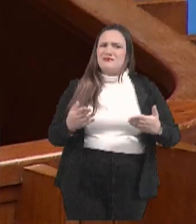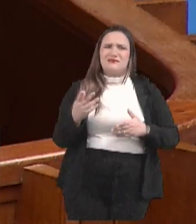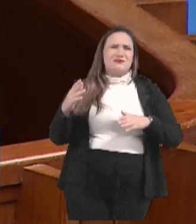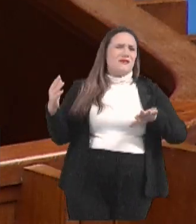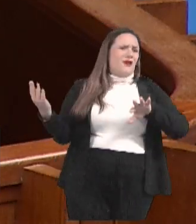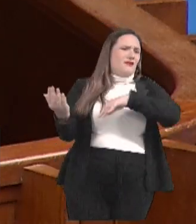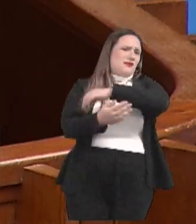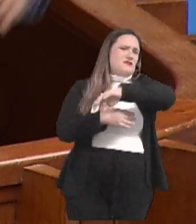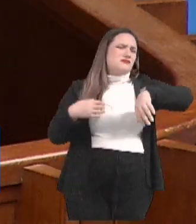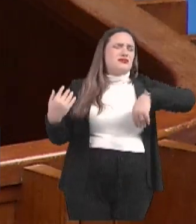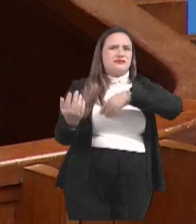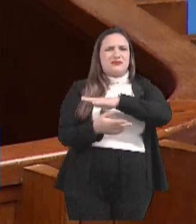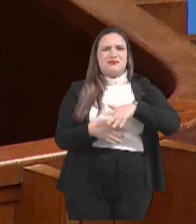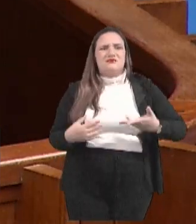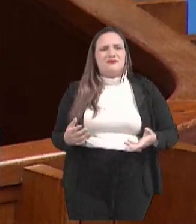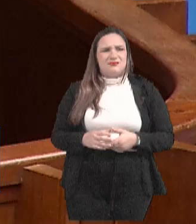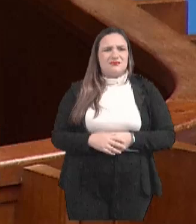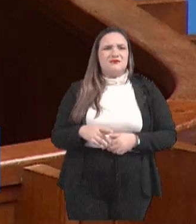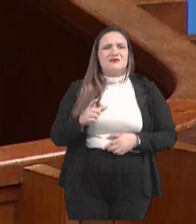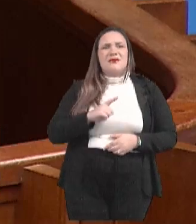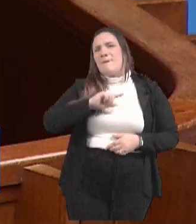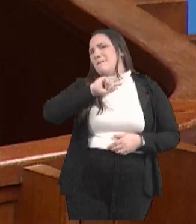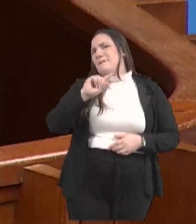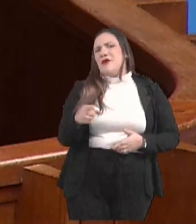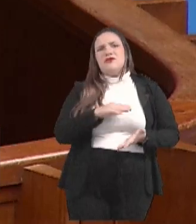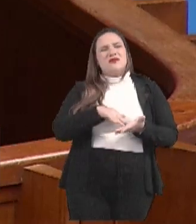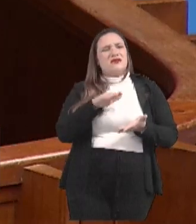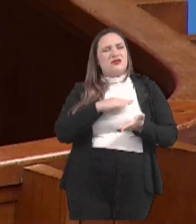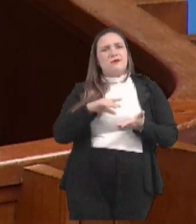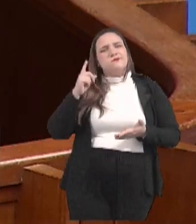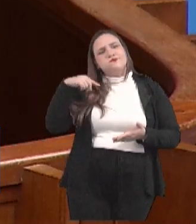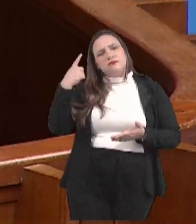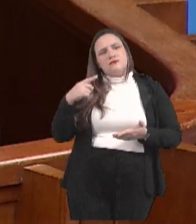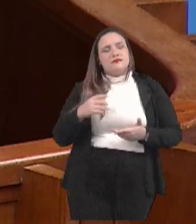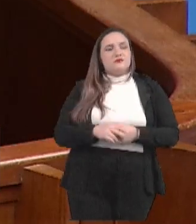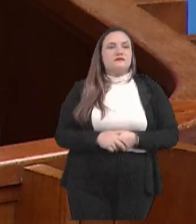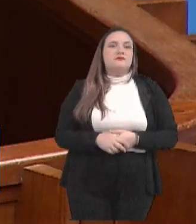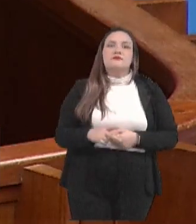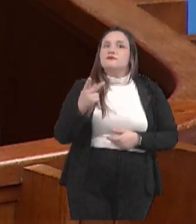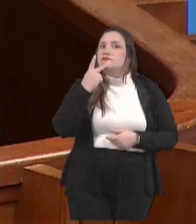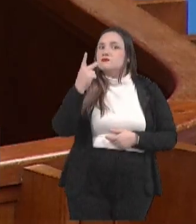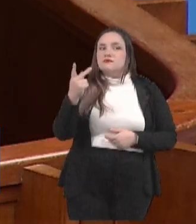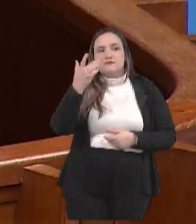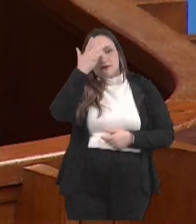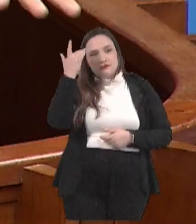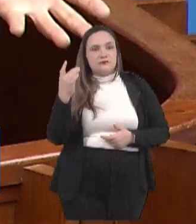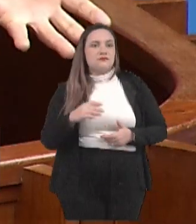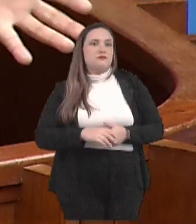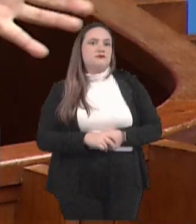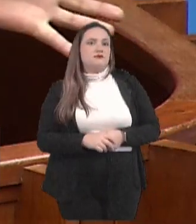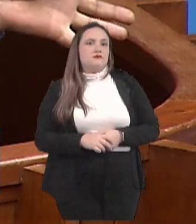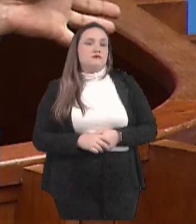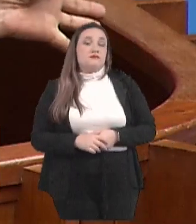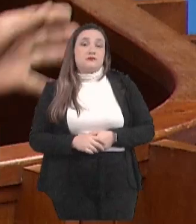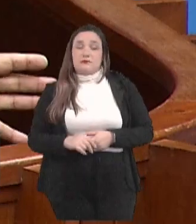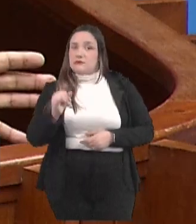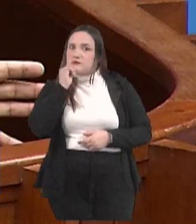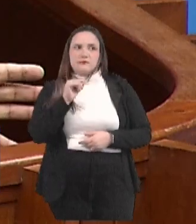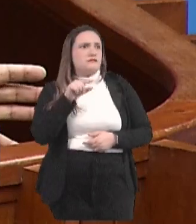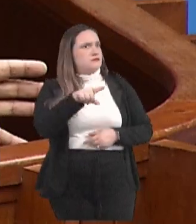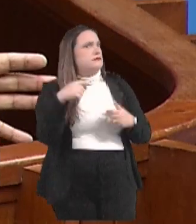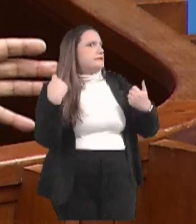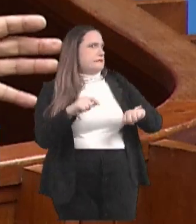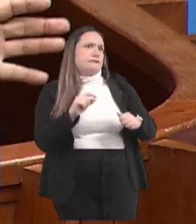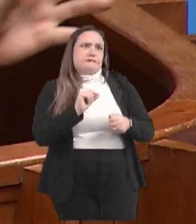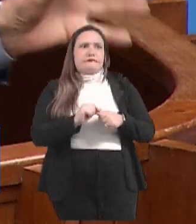Mock. Tem 1000 escritórios colocando na cabeça das pessoas que tem o dia para trabalhar e produzir e pagar as